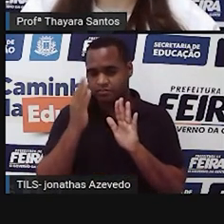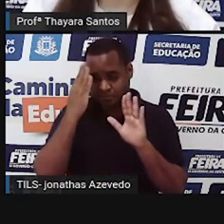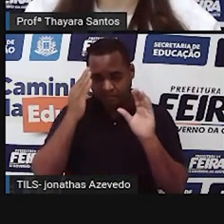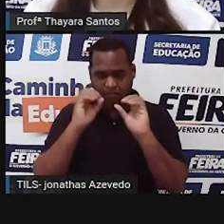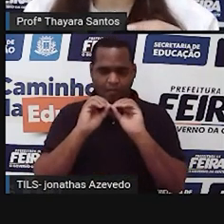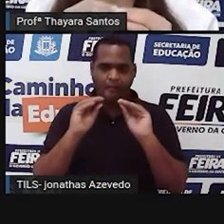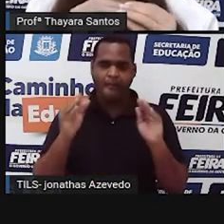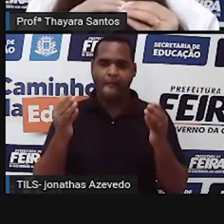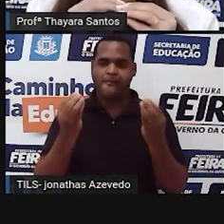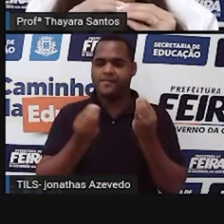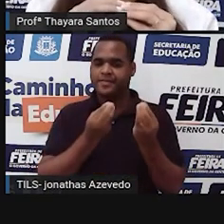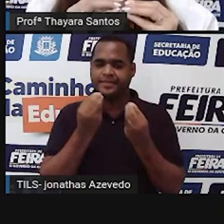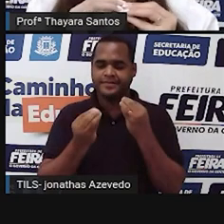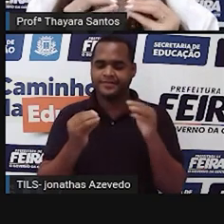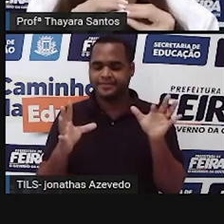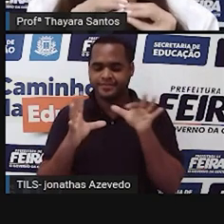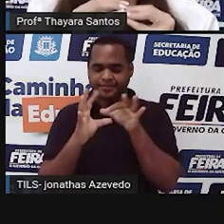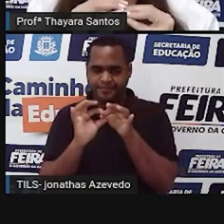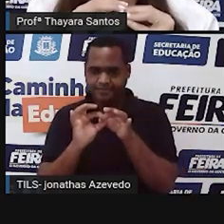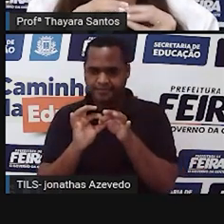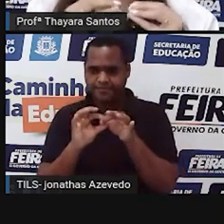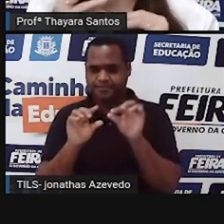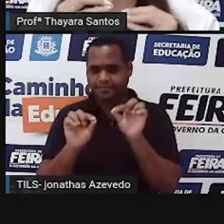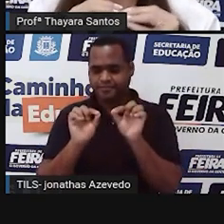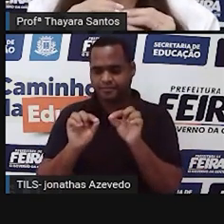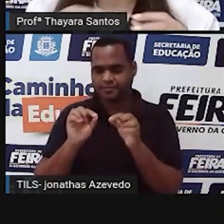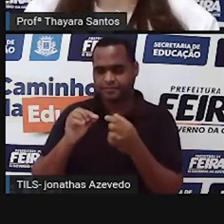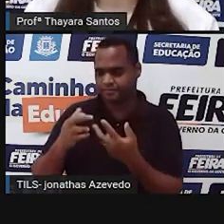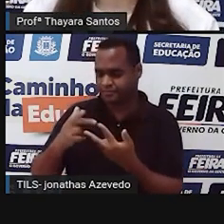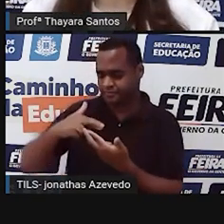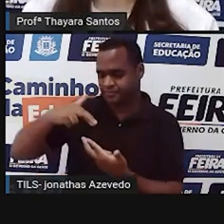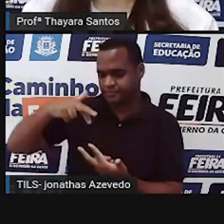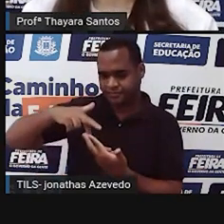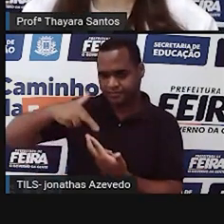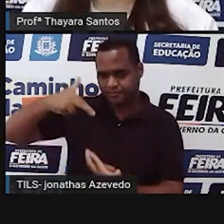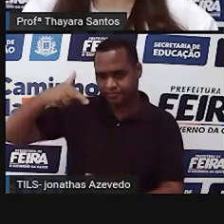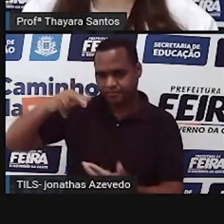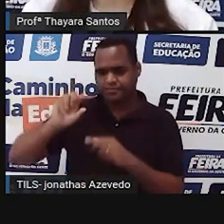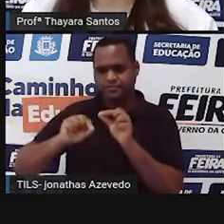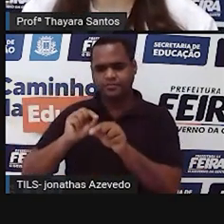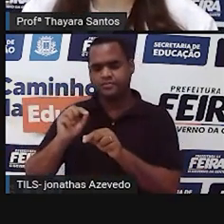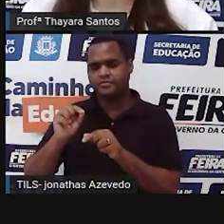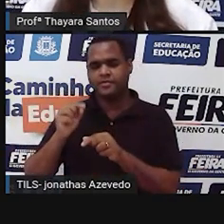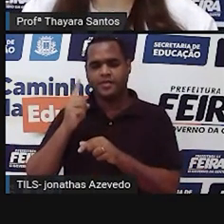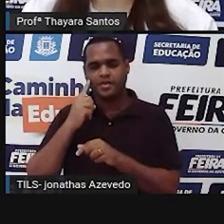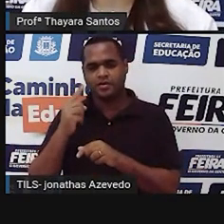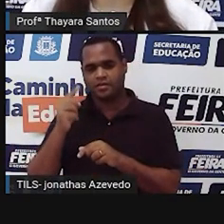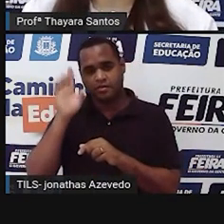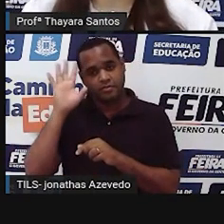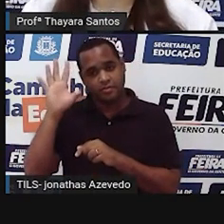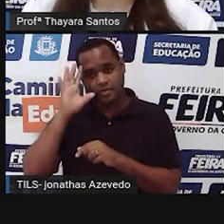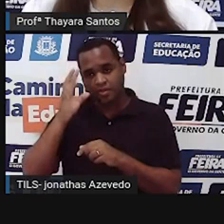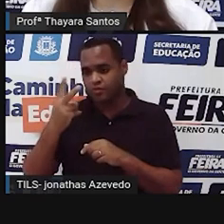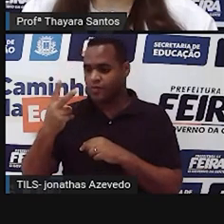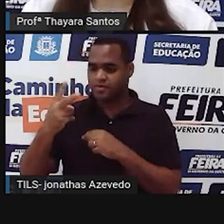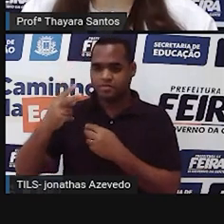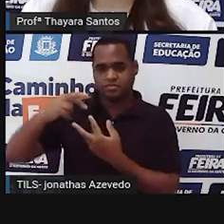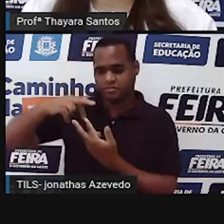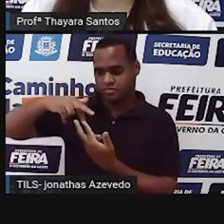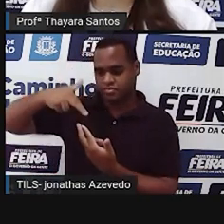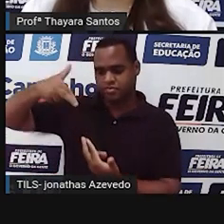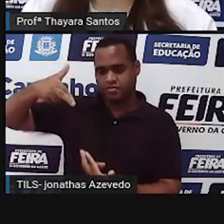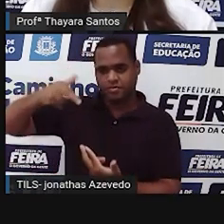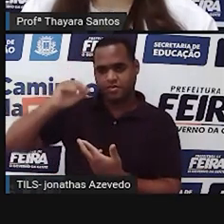como é que se dá essa conexão lá no DNA, essas ligações. Então, a gente imagina que aqui tem as duas fitas de DNA, a